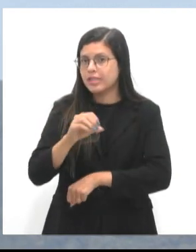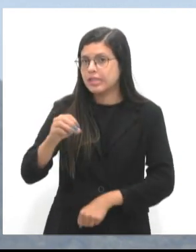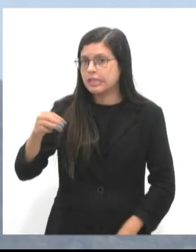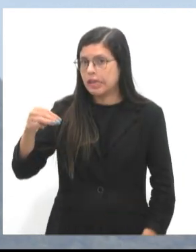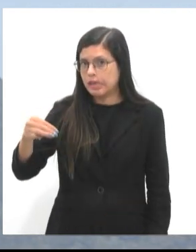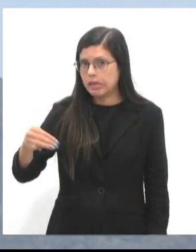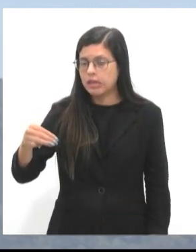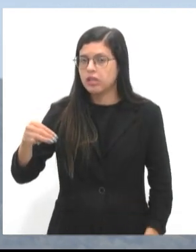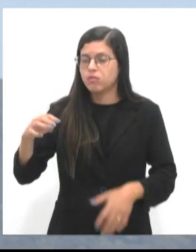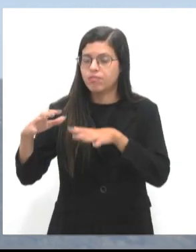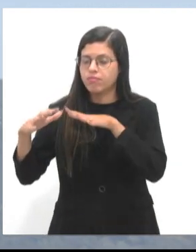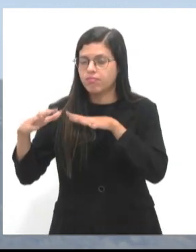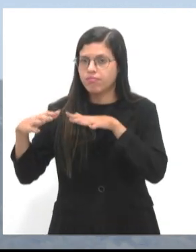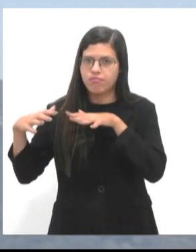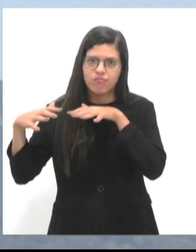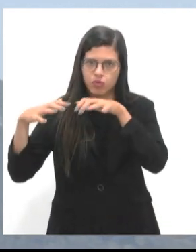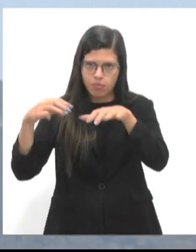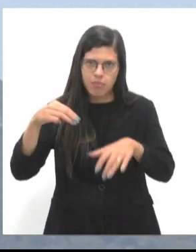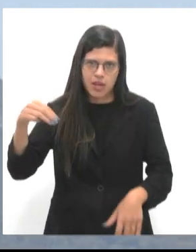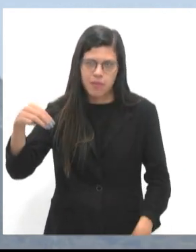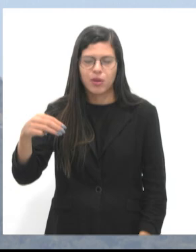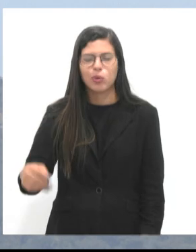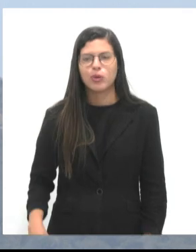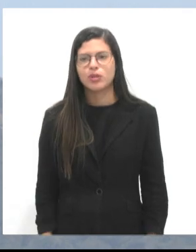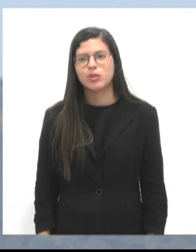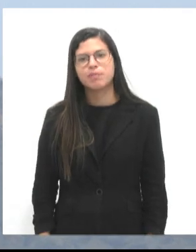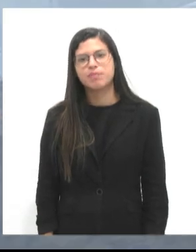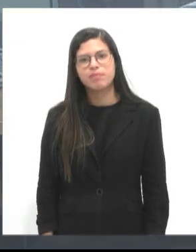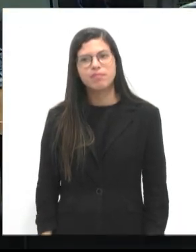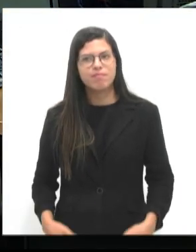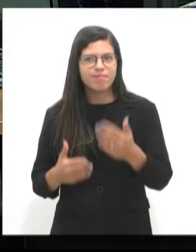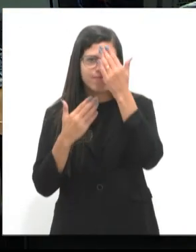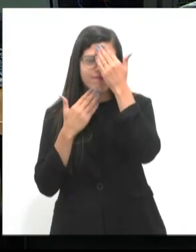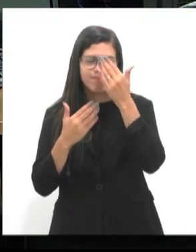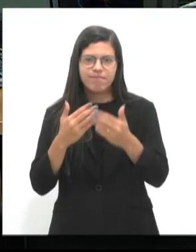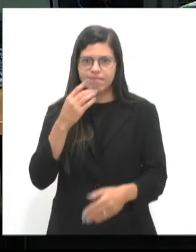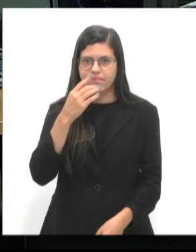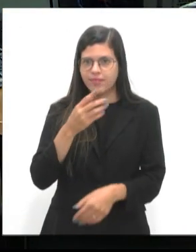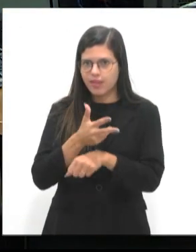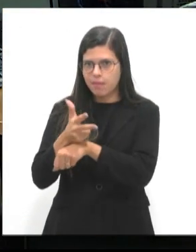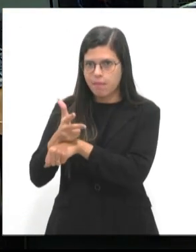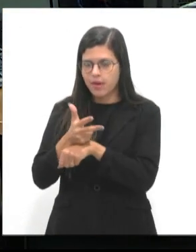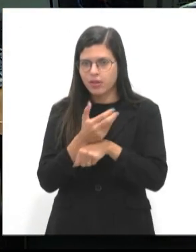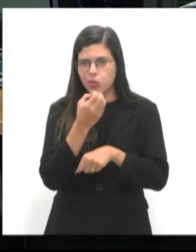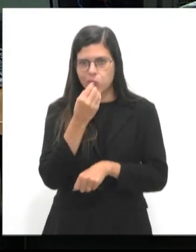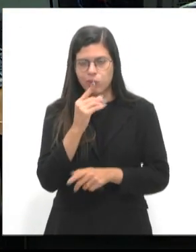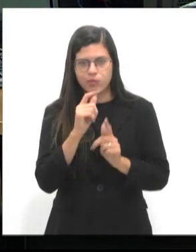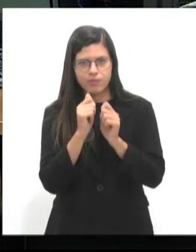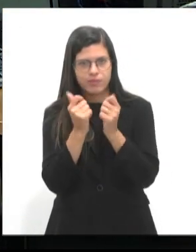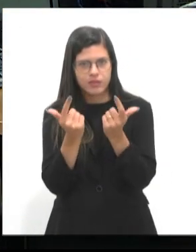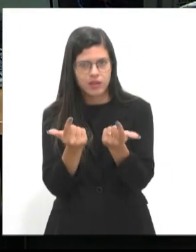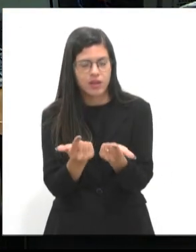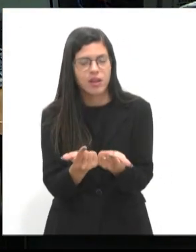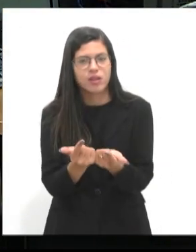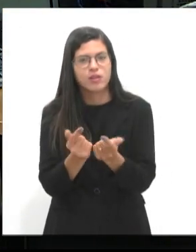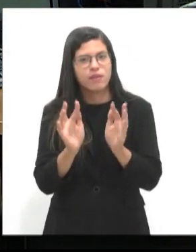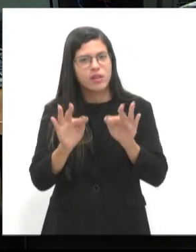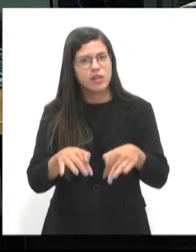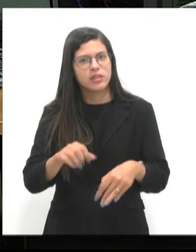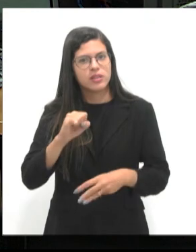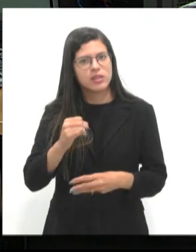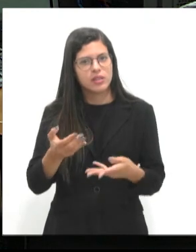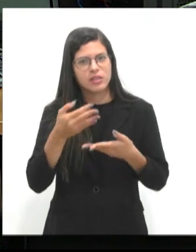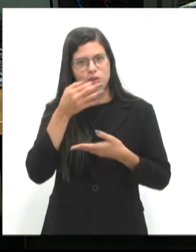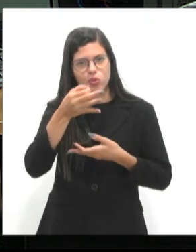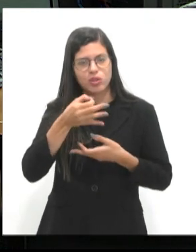aí o alerta. Obrigado, Rodrigo Melo, pelas imagens ao vivo. O Bom Dia Alerj termina aqui. Se você quiser enviar sugestões ou